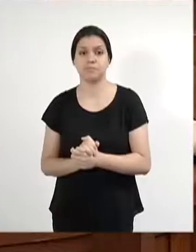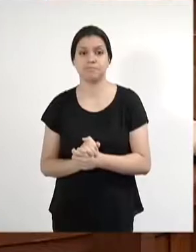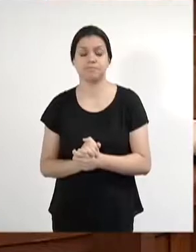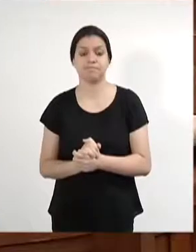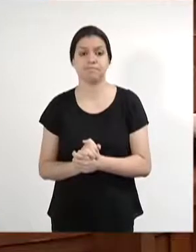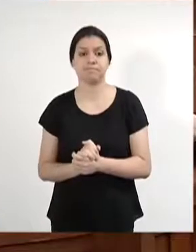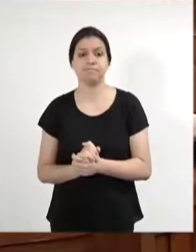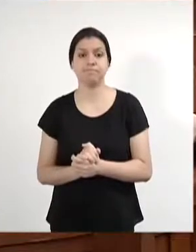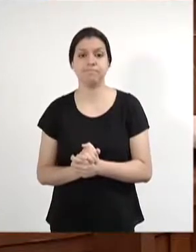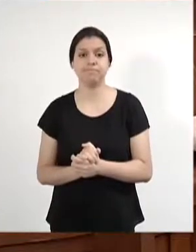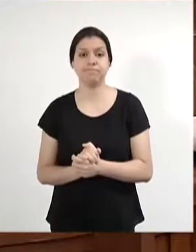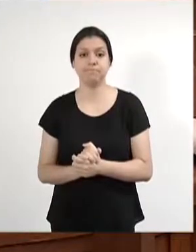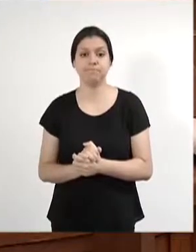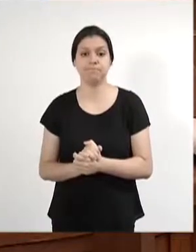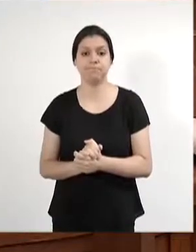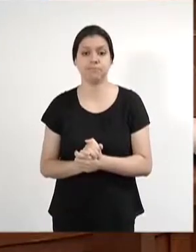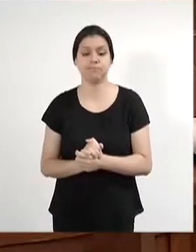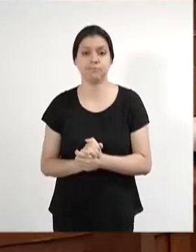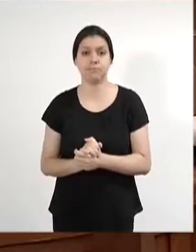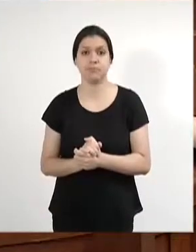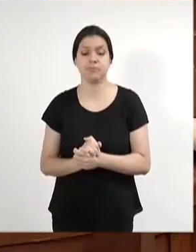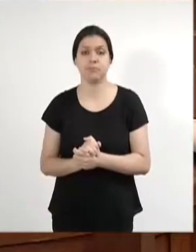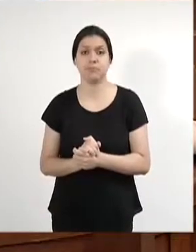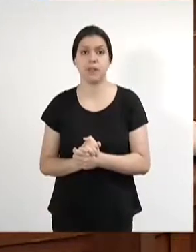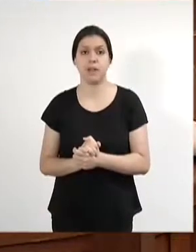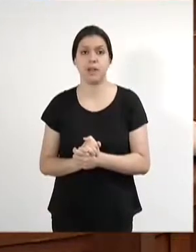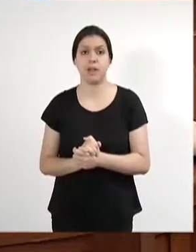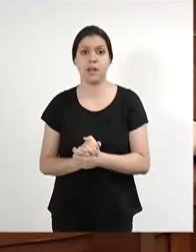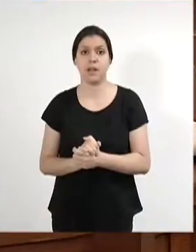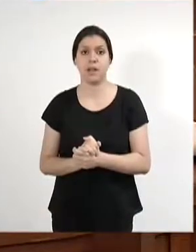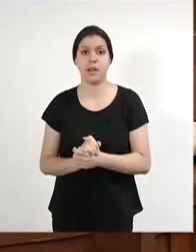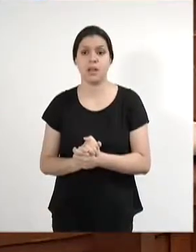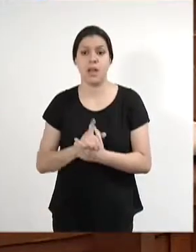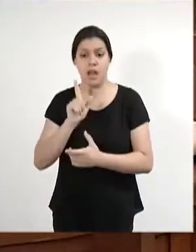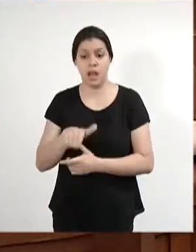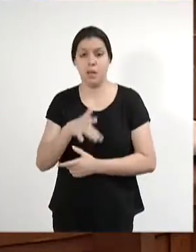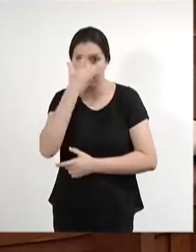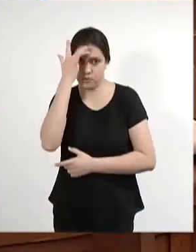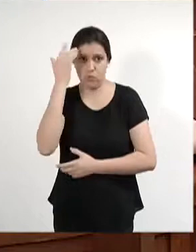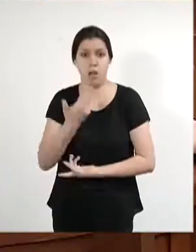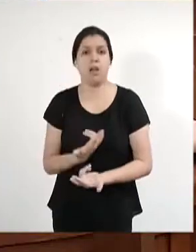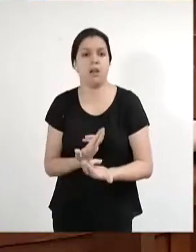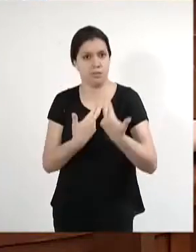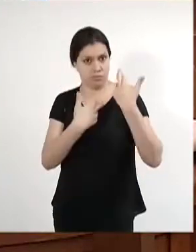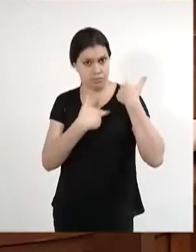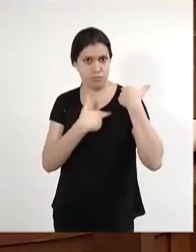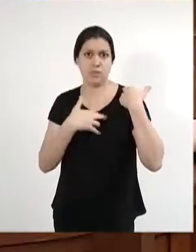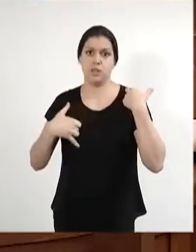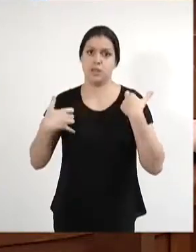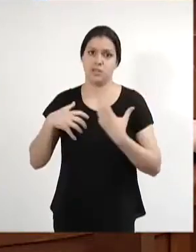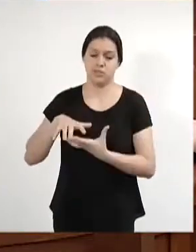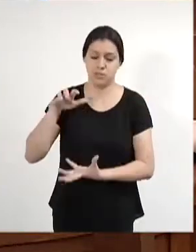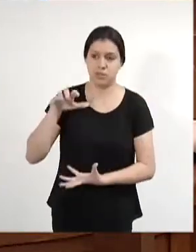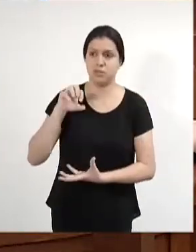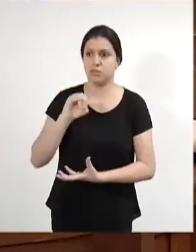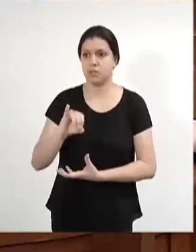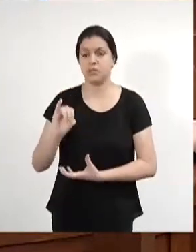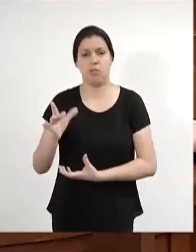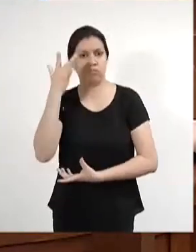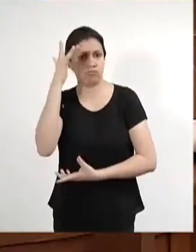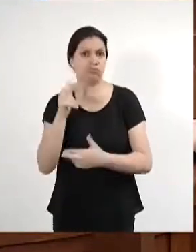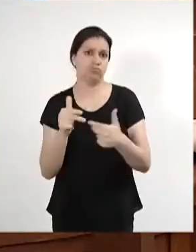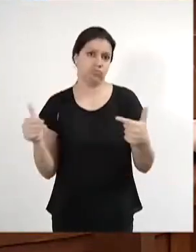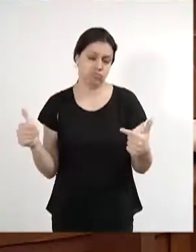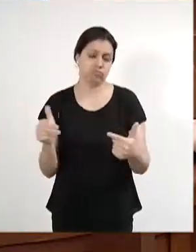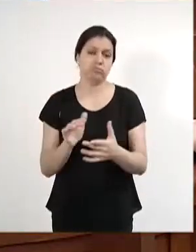acabe sendo o curador desse idoso para ações civis, para